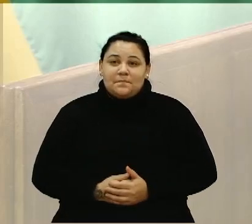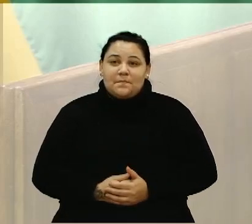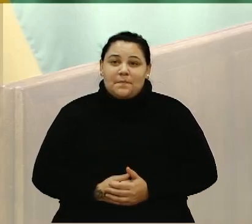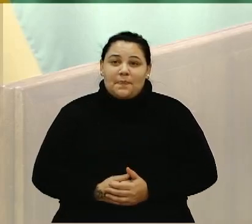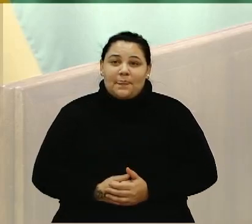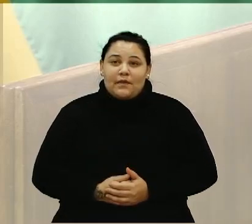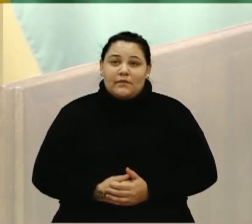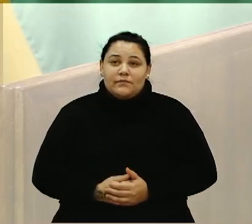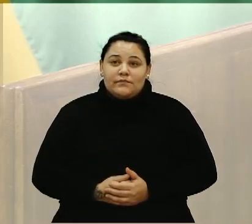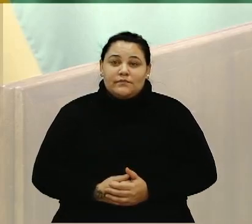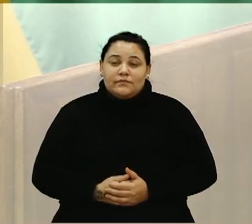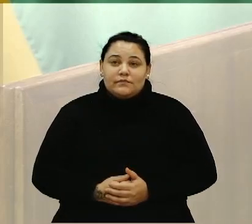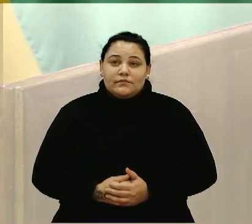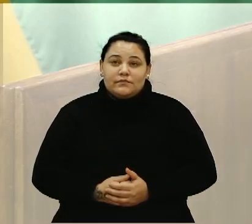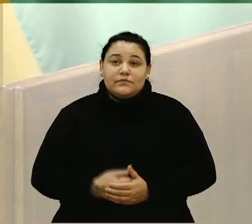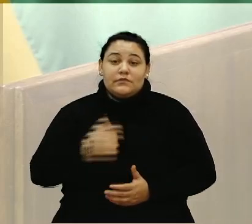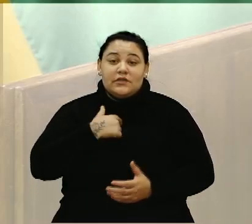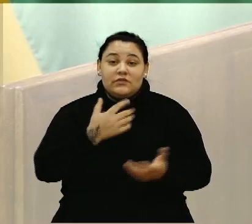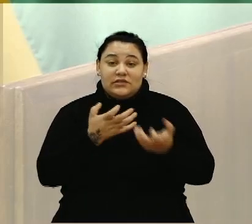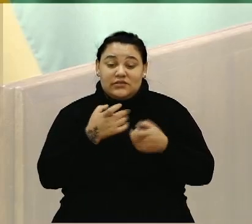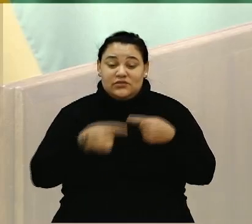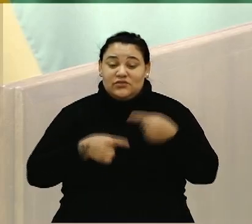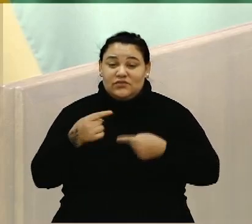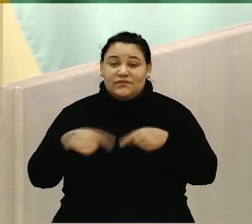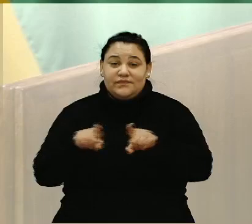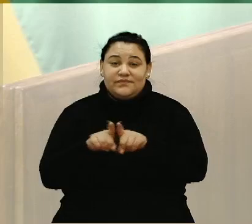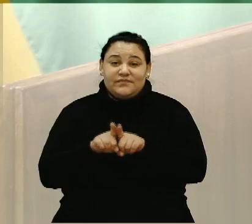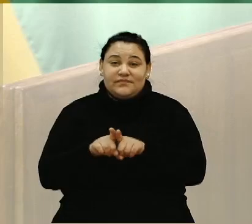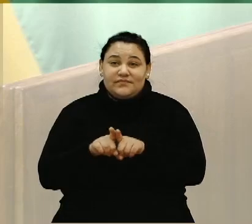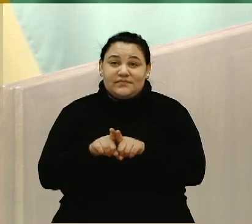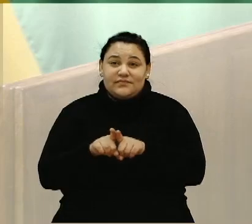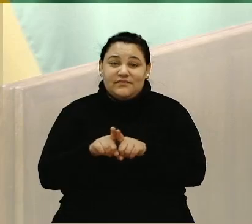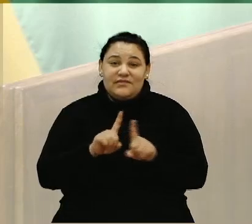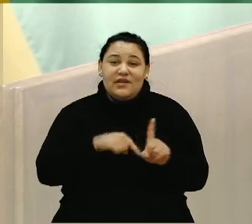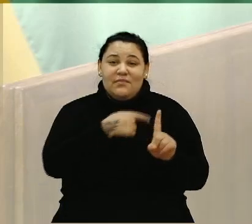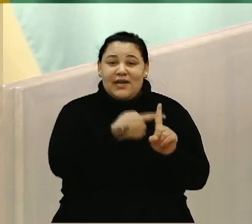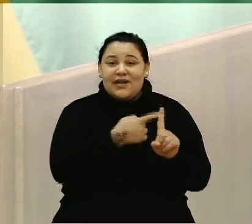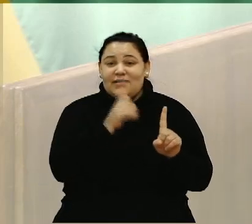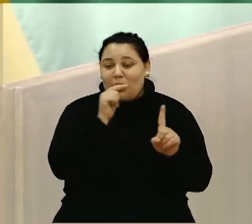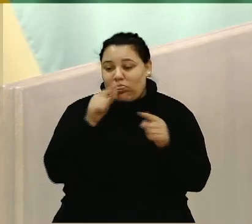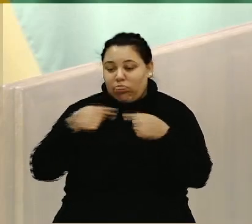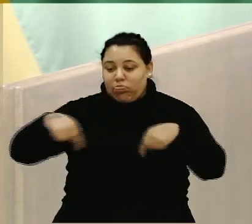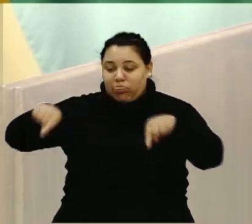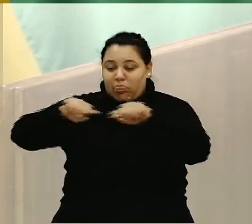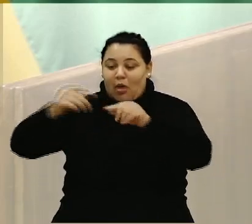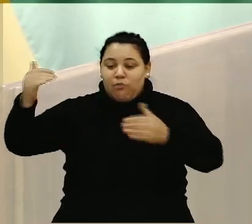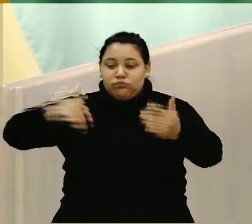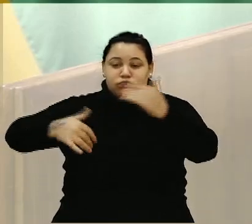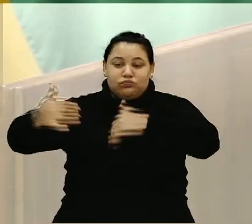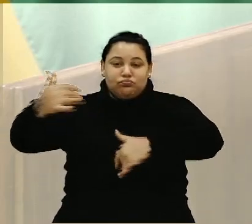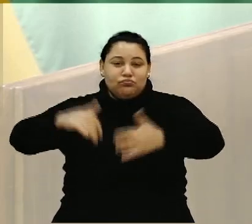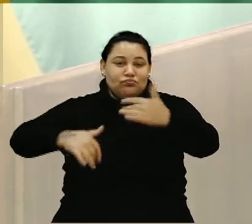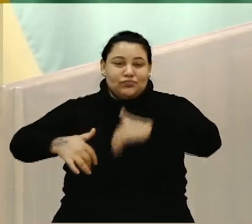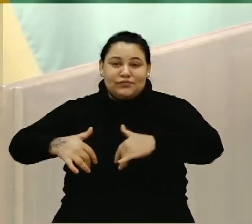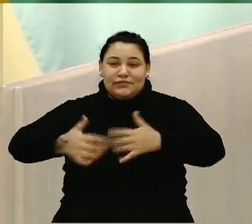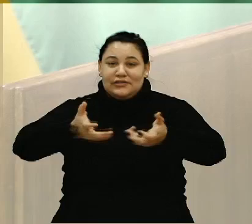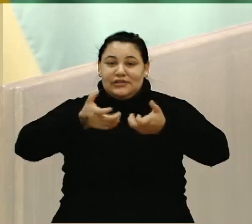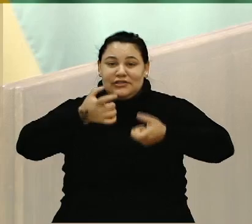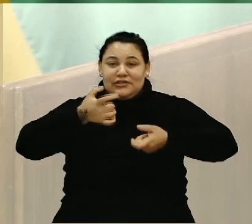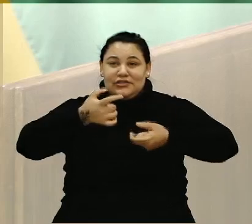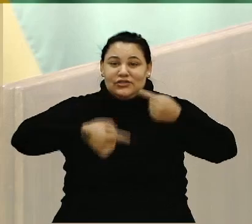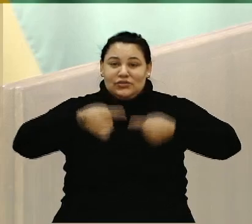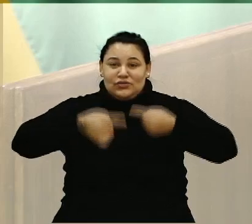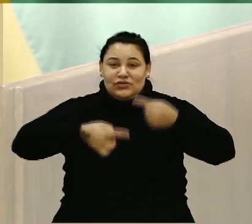Eu gostaria de estar discutindo aqui mais piscinões, eu gostaria de estar discutindo mais